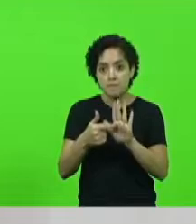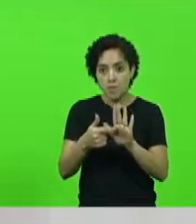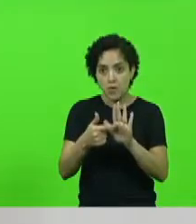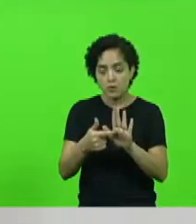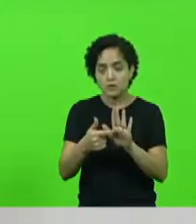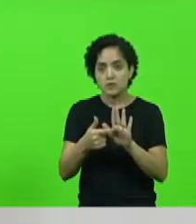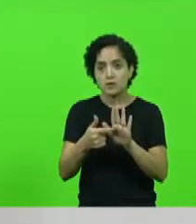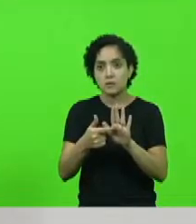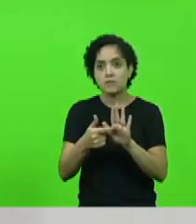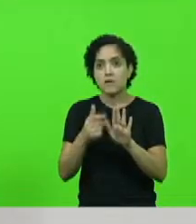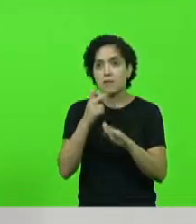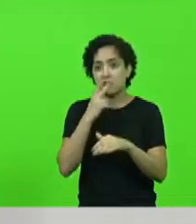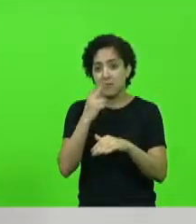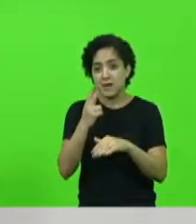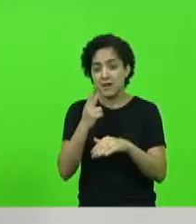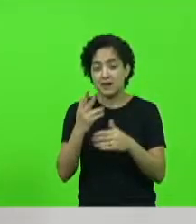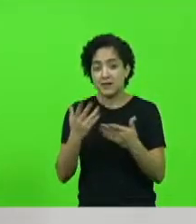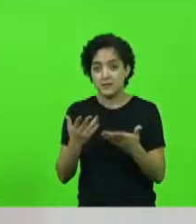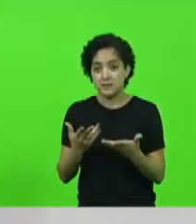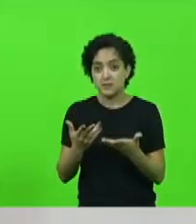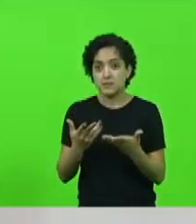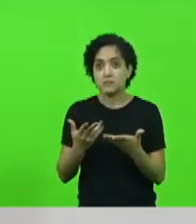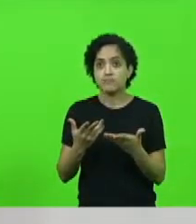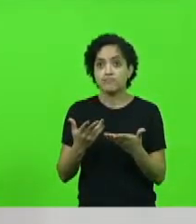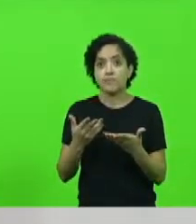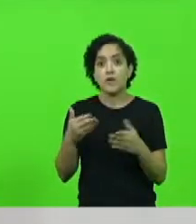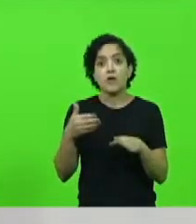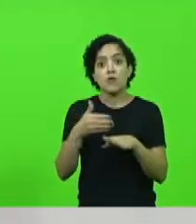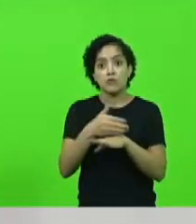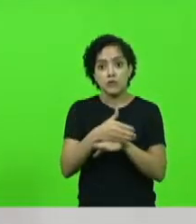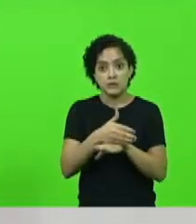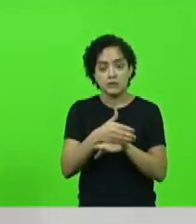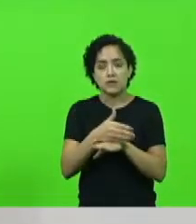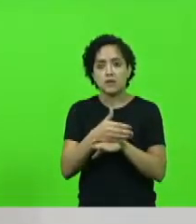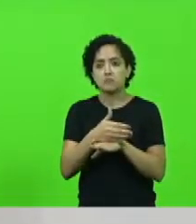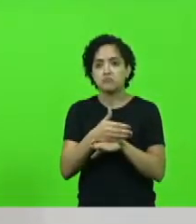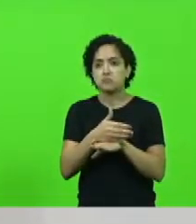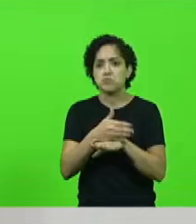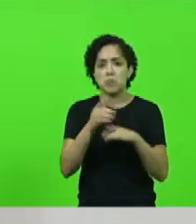vocês viram, foi no hospital regional. Primeiro que eu vou entrar em qualquer lugar.